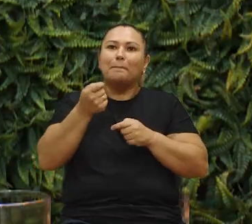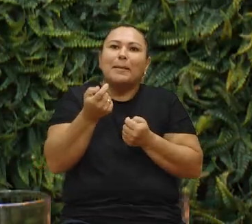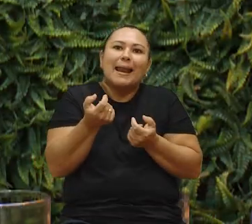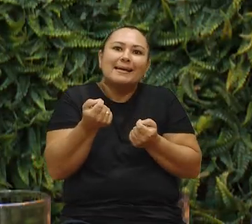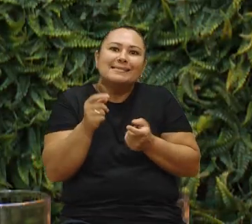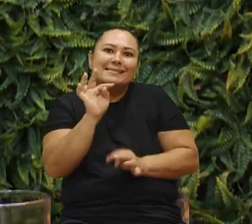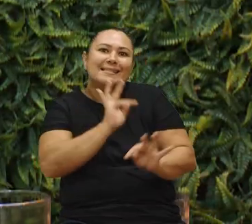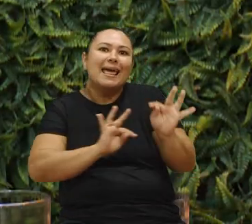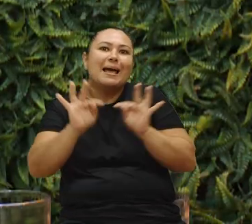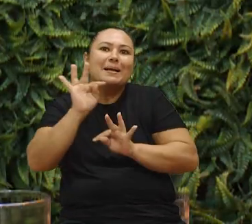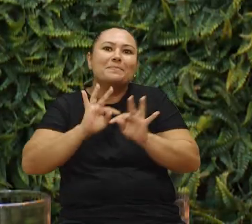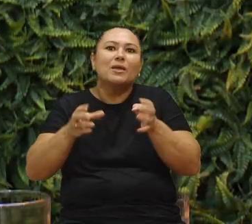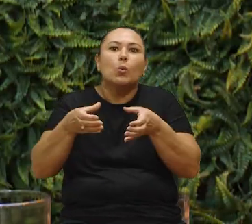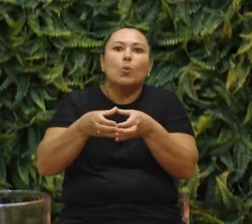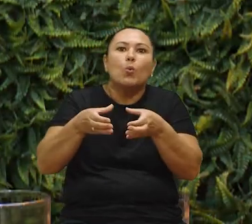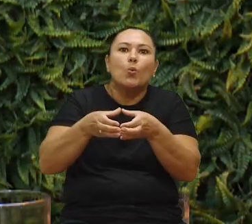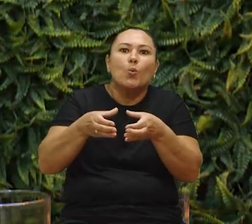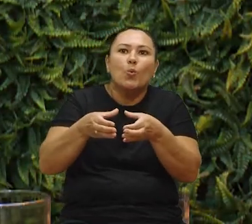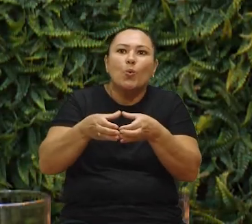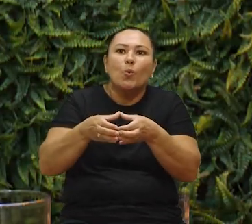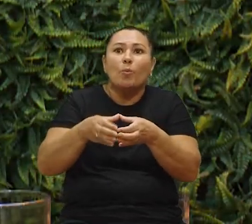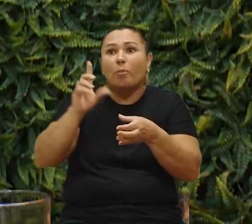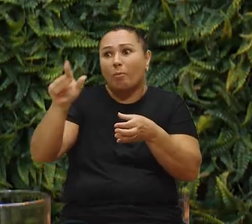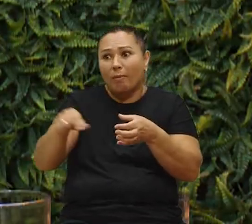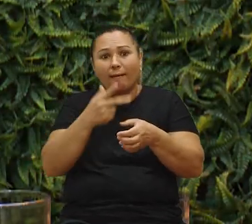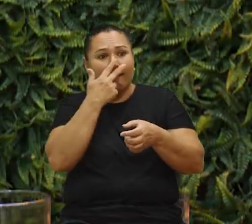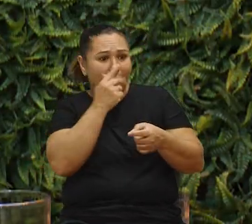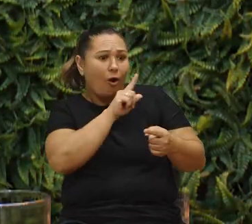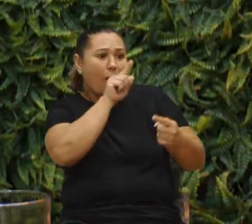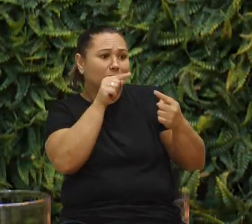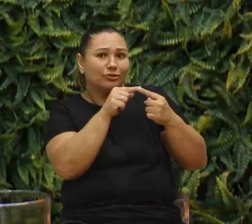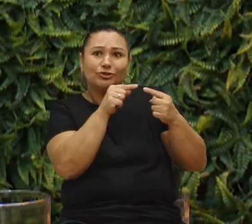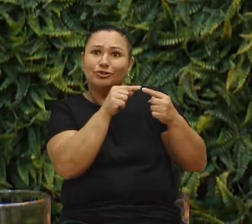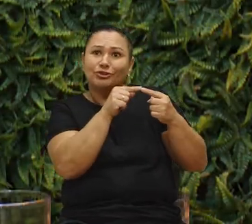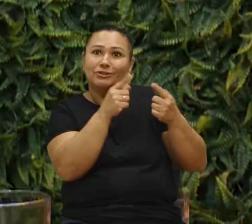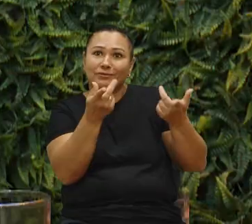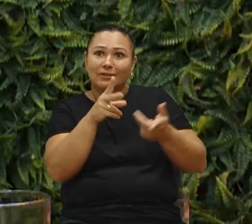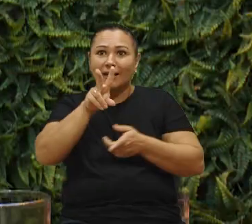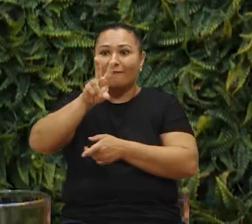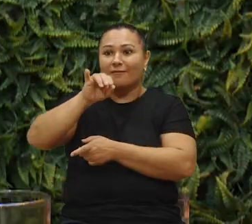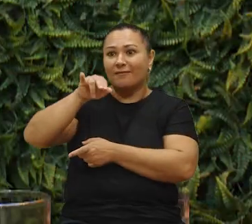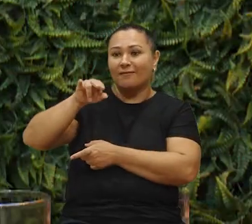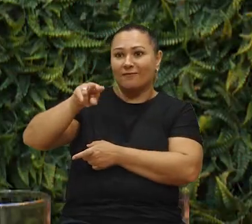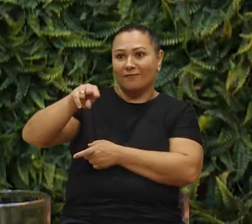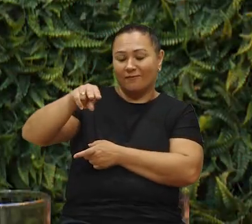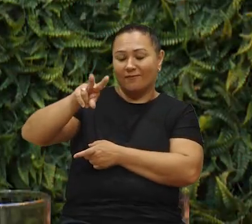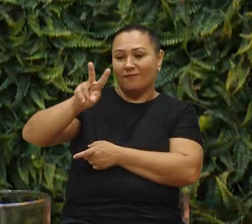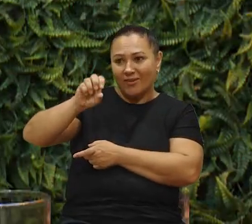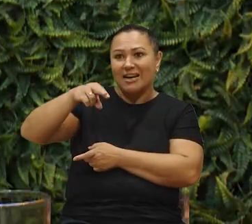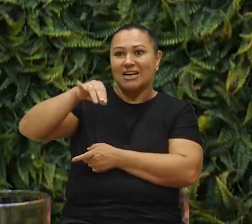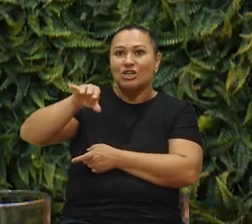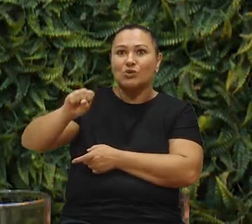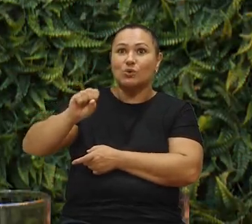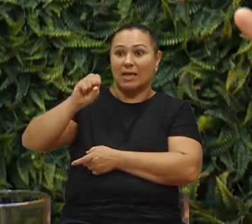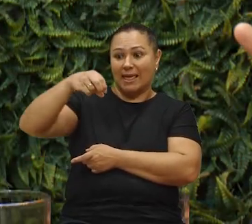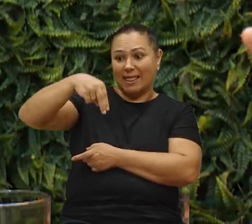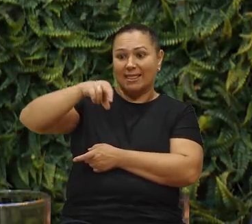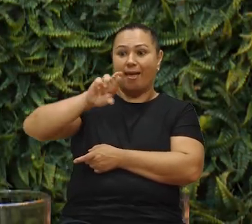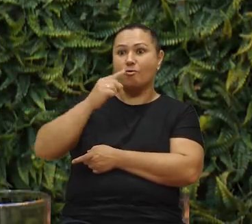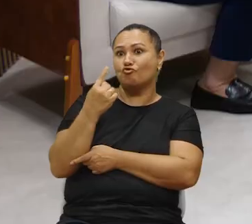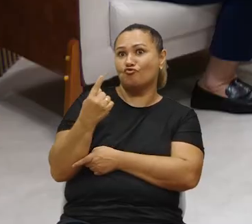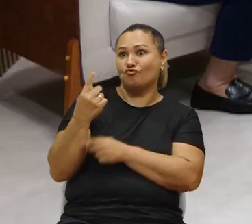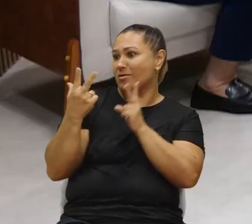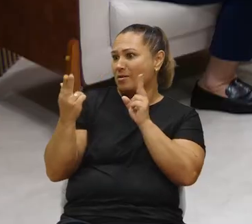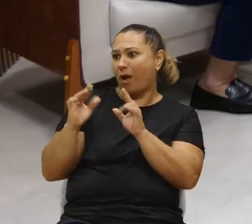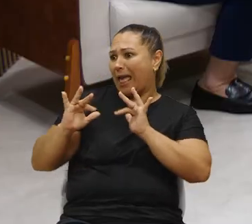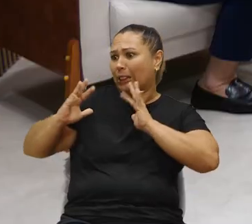espécie de terapia coletiva, né? Que também eu acho que vai ao encontro desse propósito, né, Vânios, da NR1, que é tudo, né?